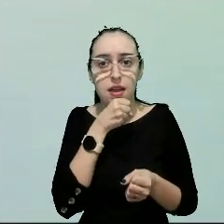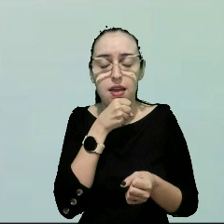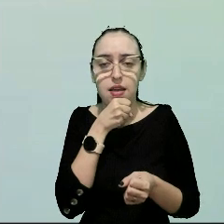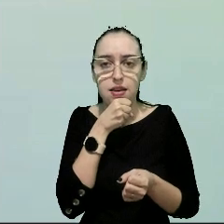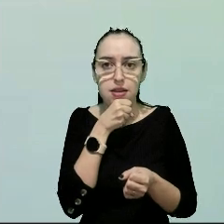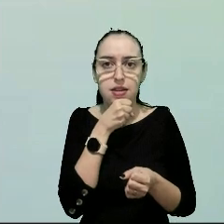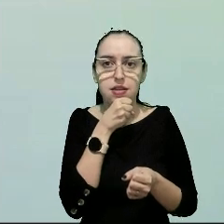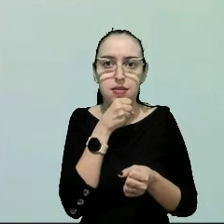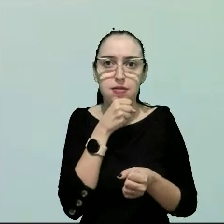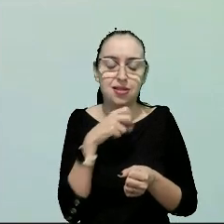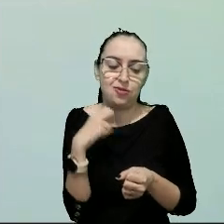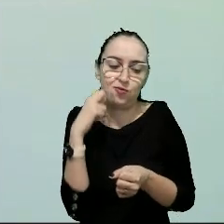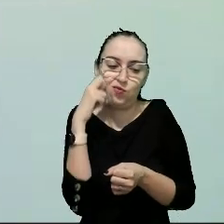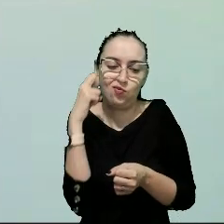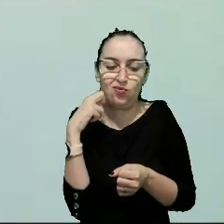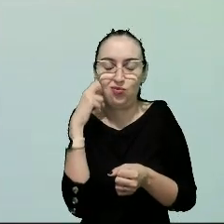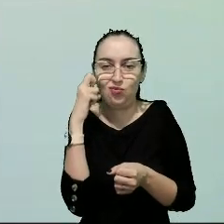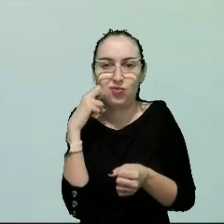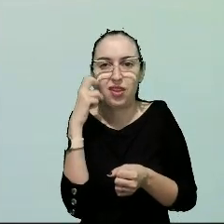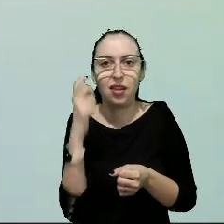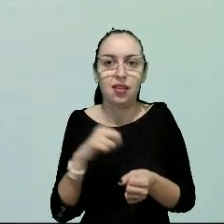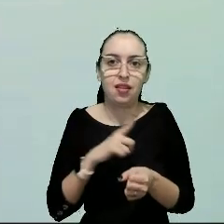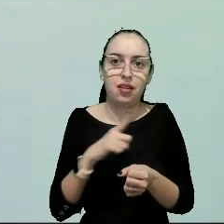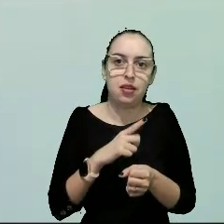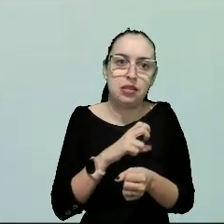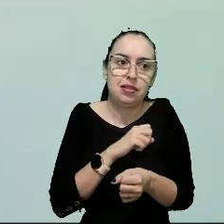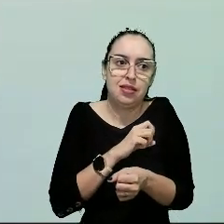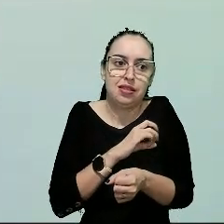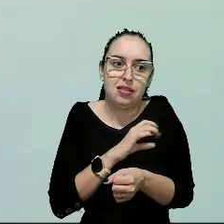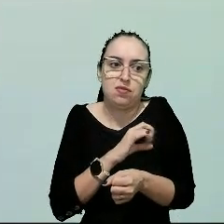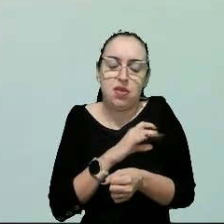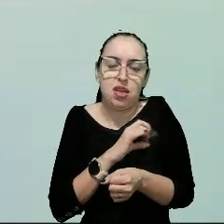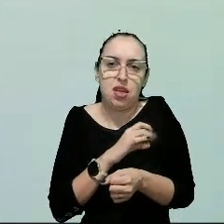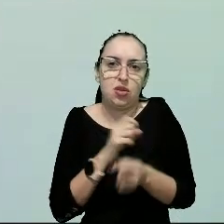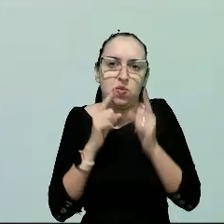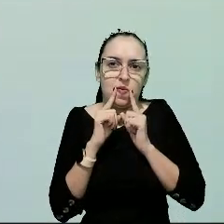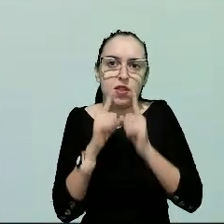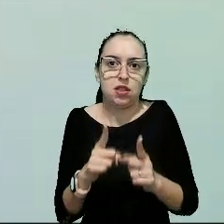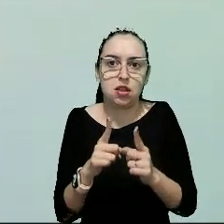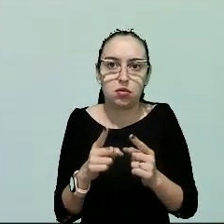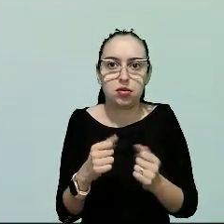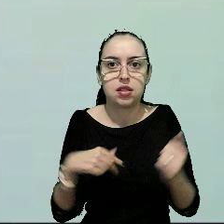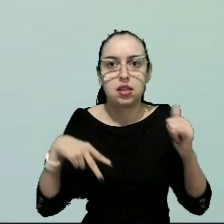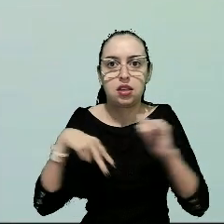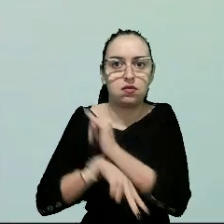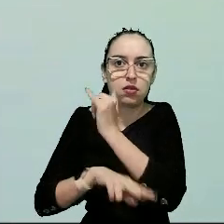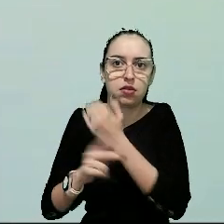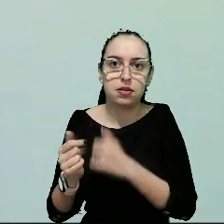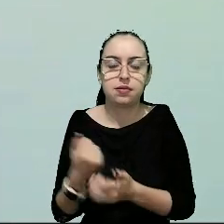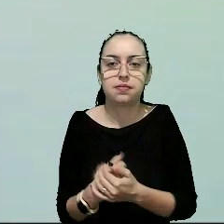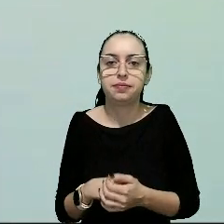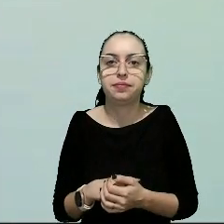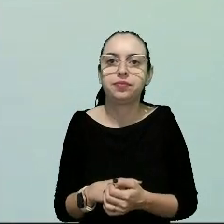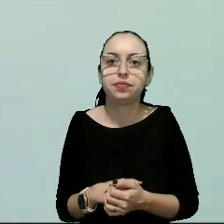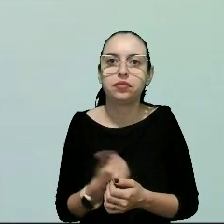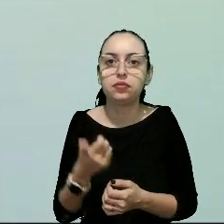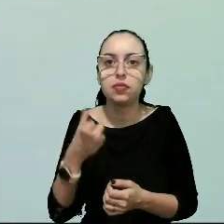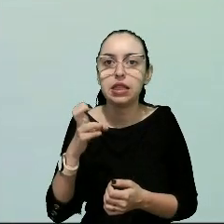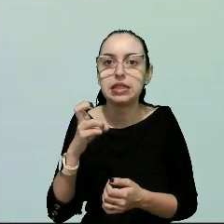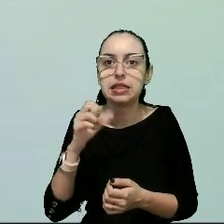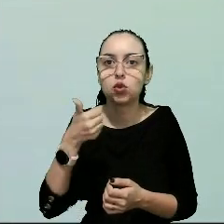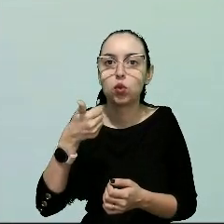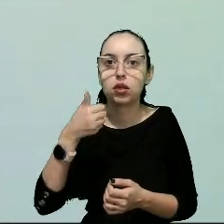idade tem vergonha e tem medo de denunciar os seus agressores.